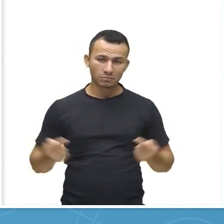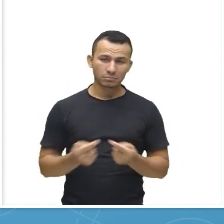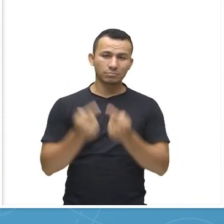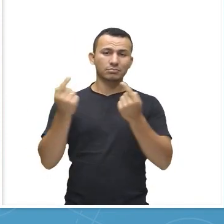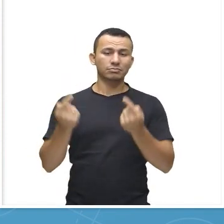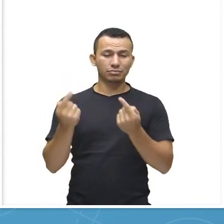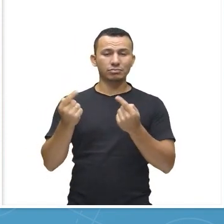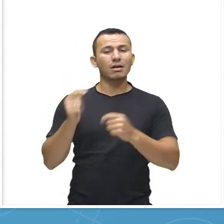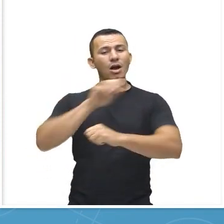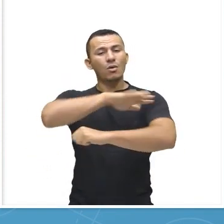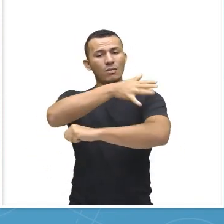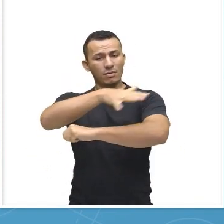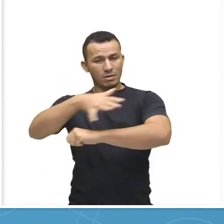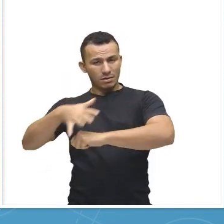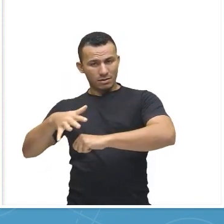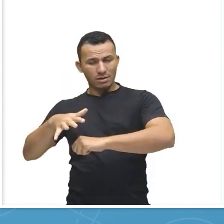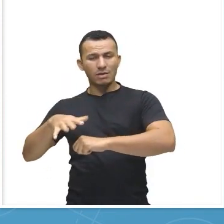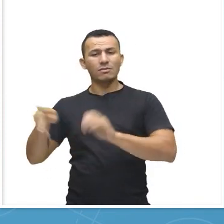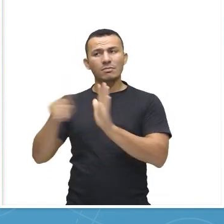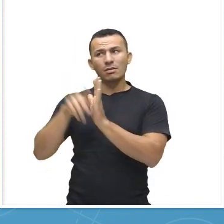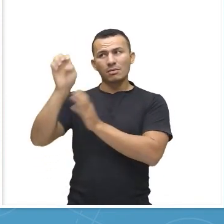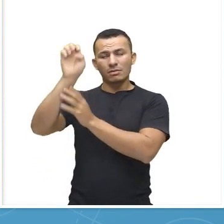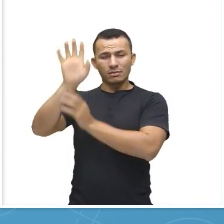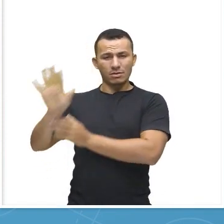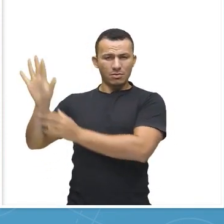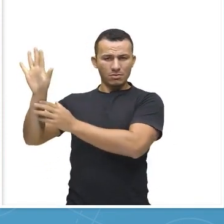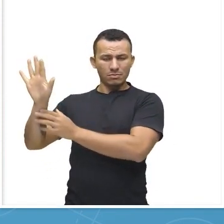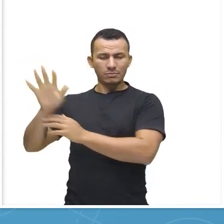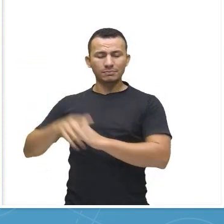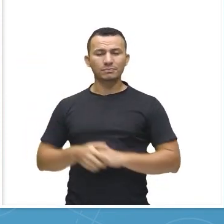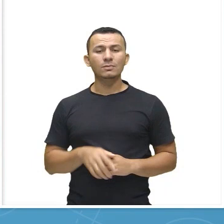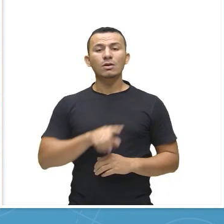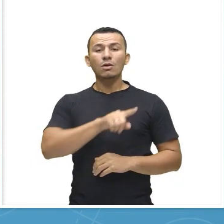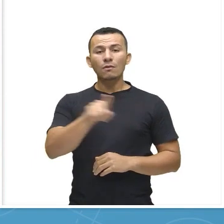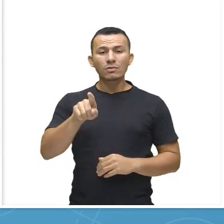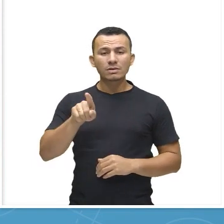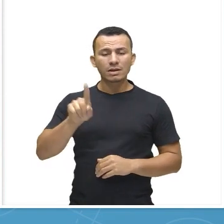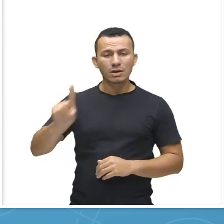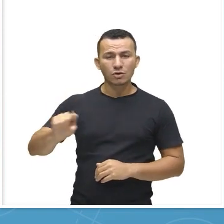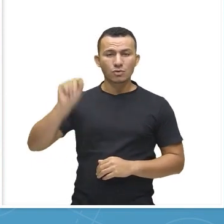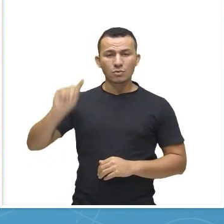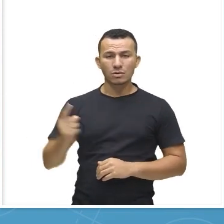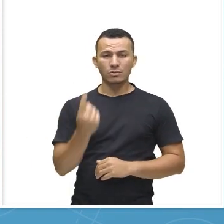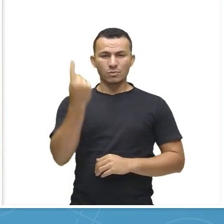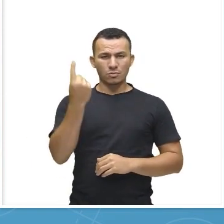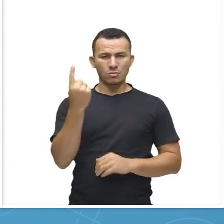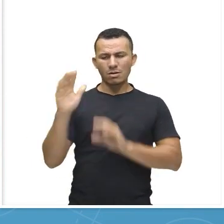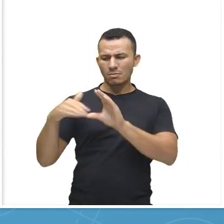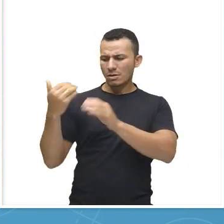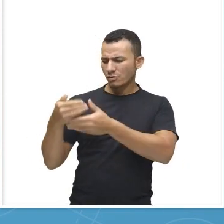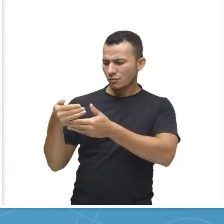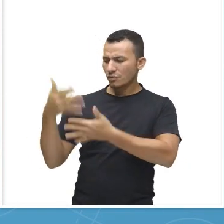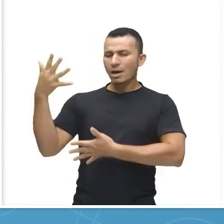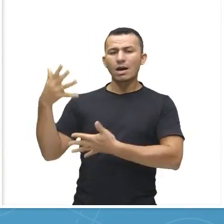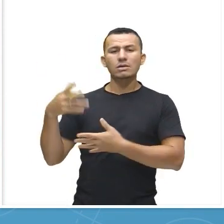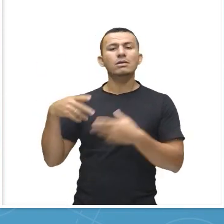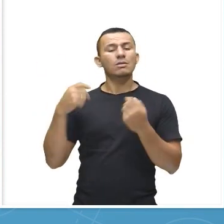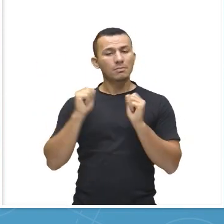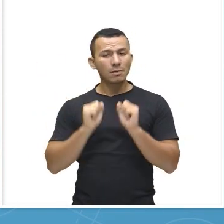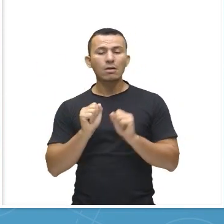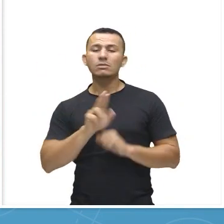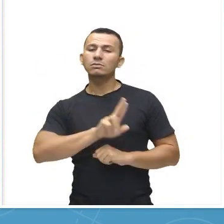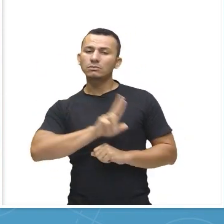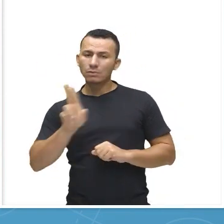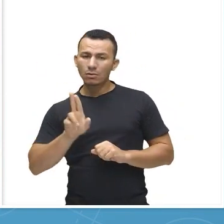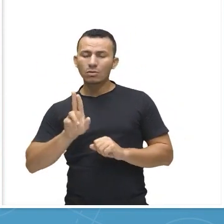corresponde ao relevo europeu. Quando você marcar a alternativa no nosso chat, você fala seu nome e fala